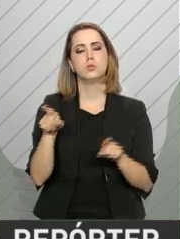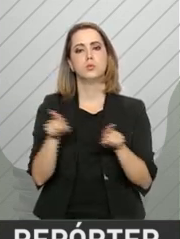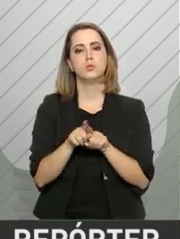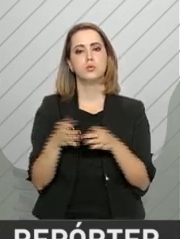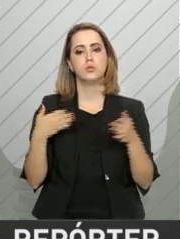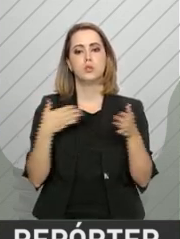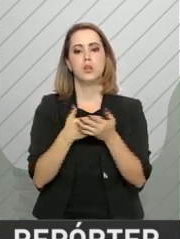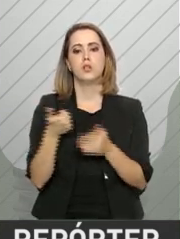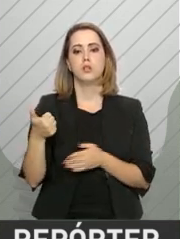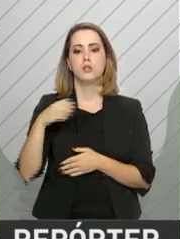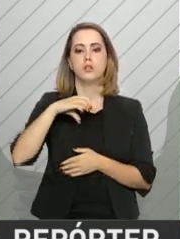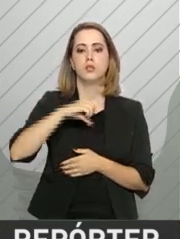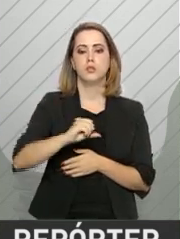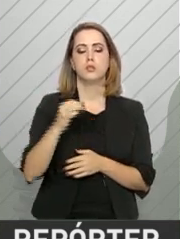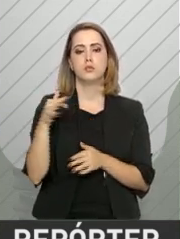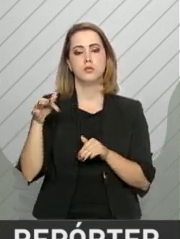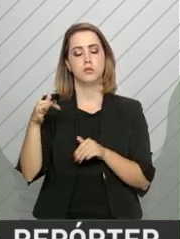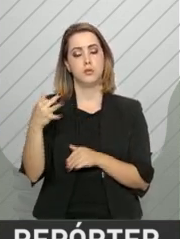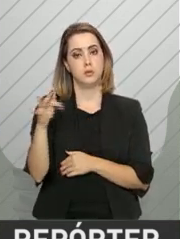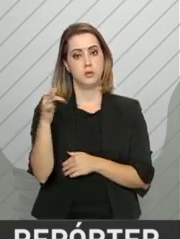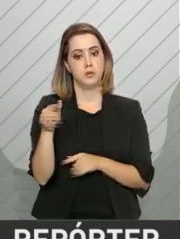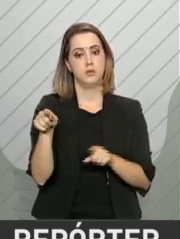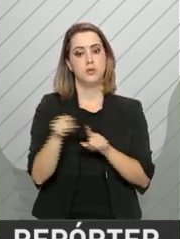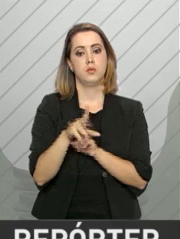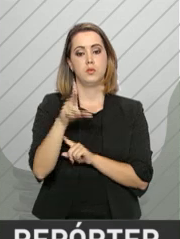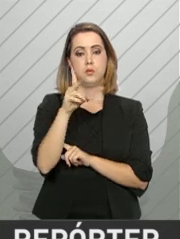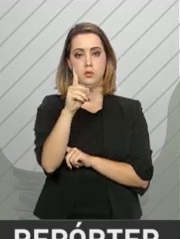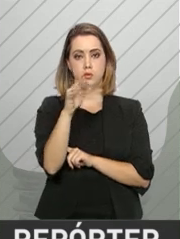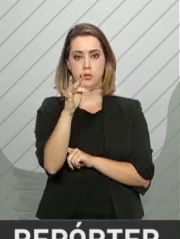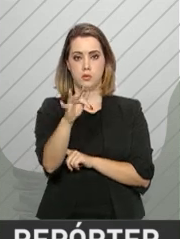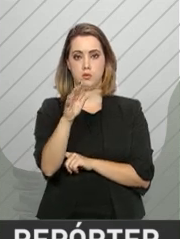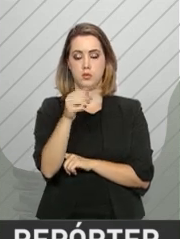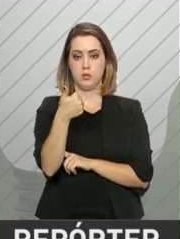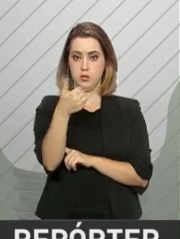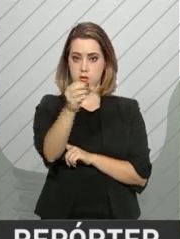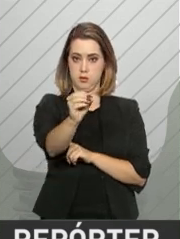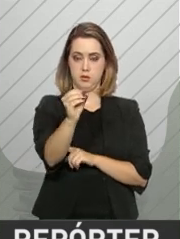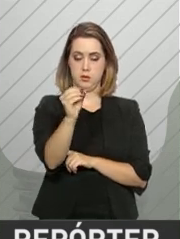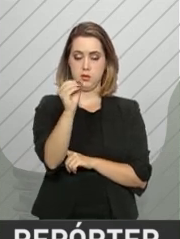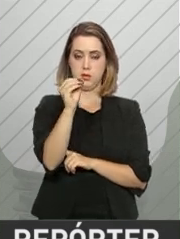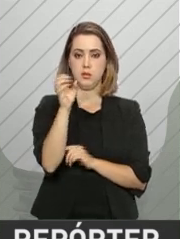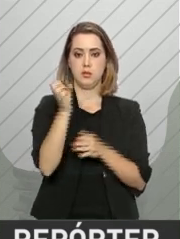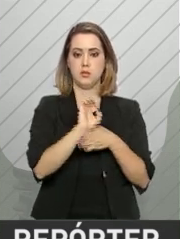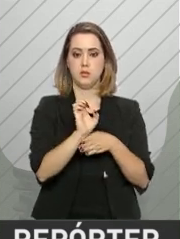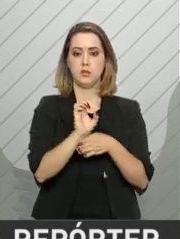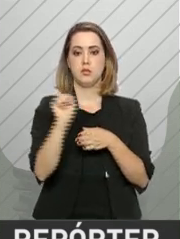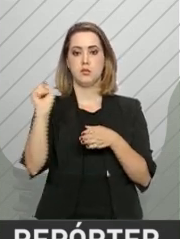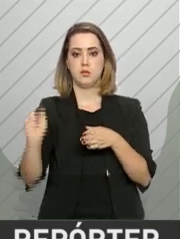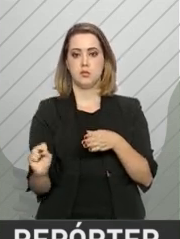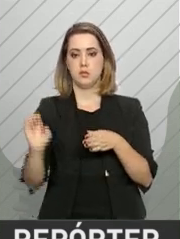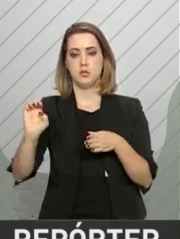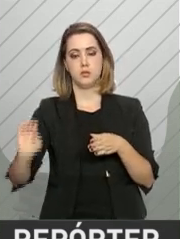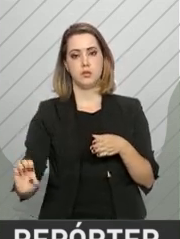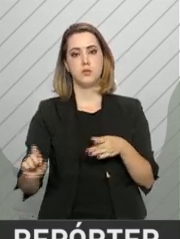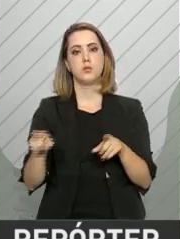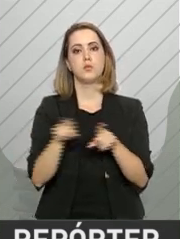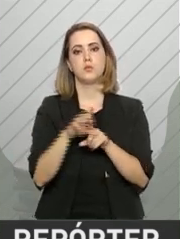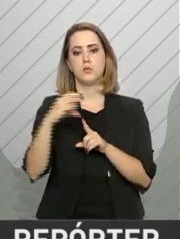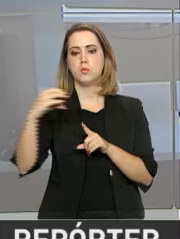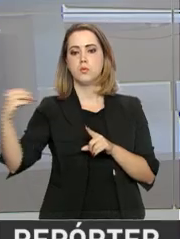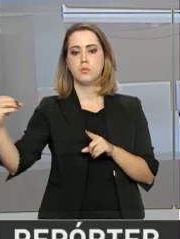Fevereiro de 2017 no distrito federal e nos 10 Estados das regiões Sul Sudeste